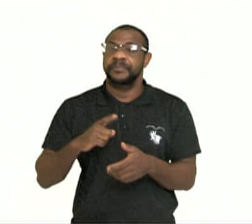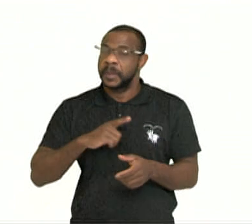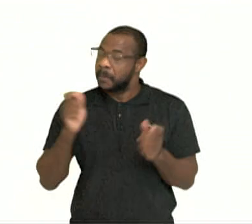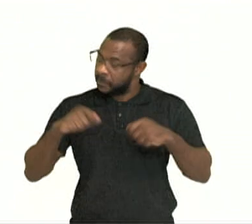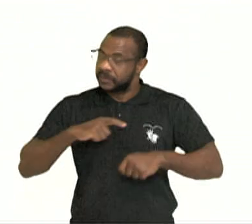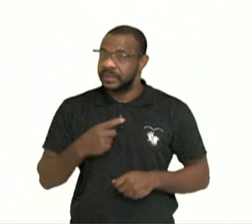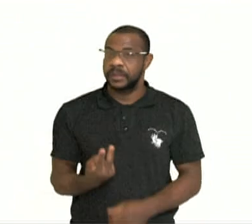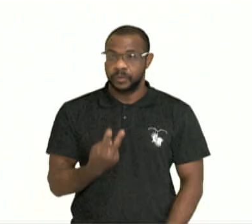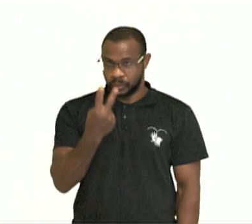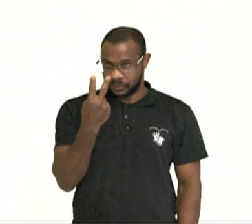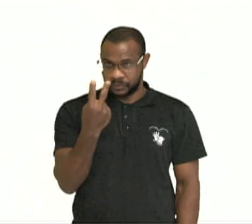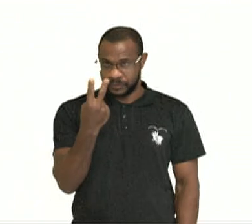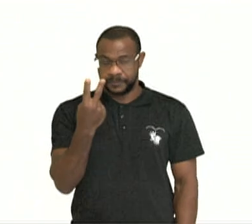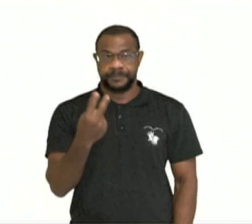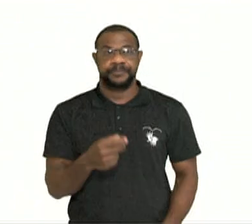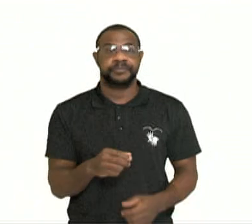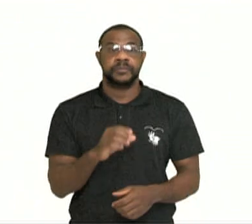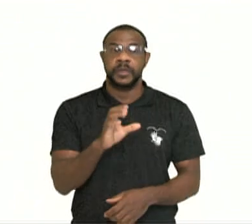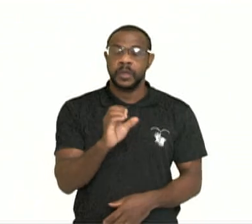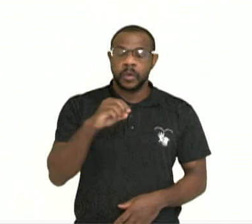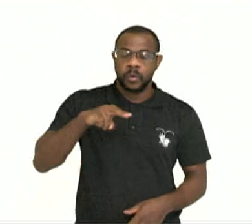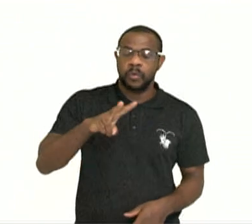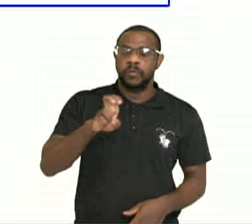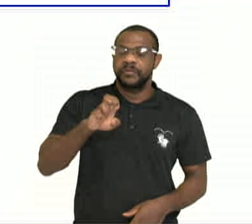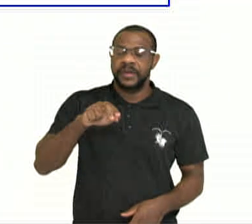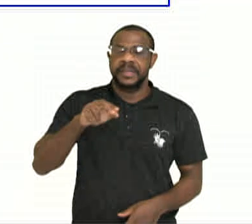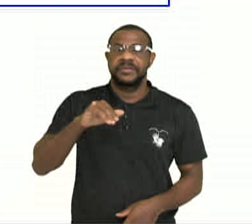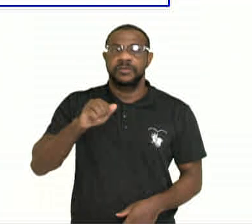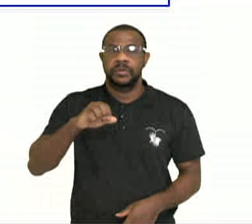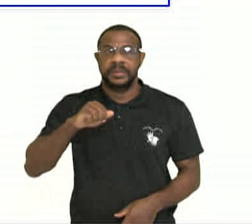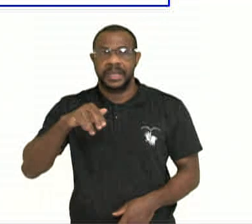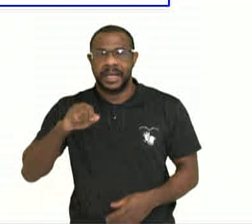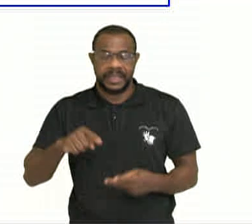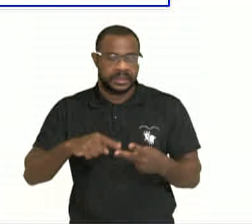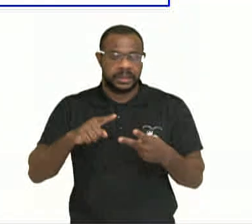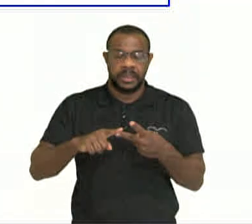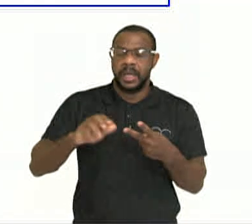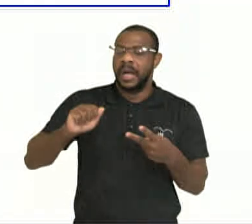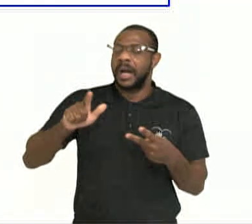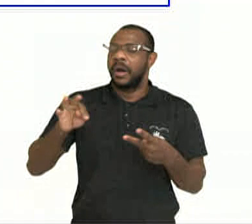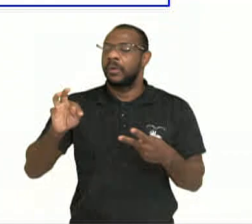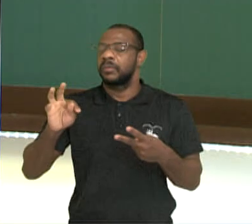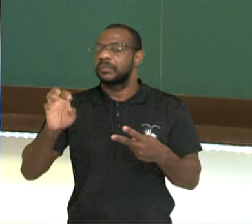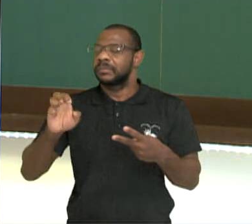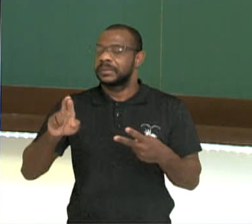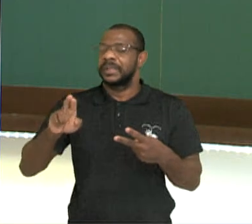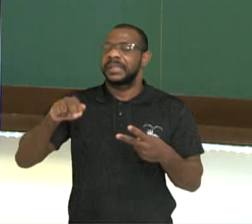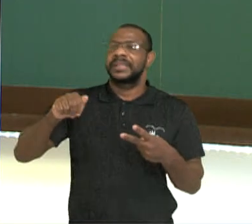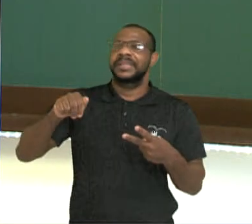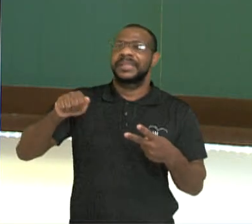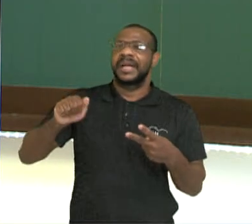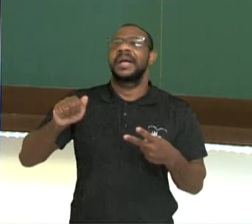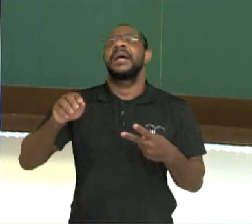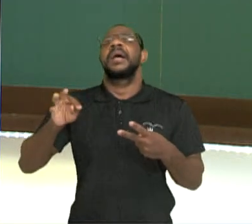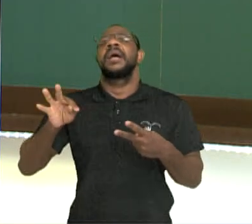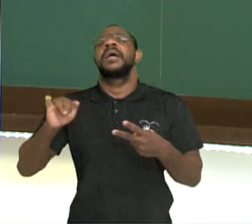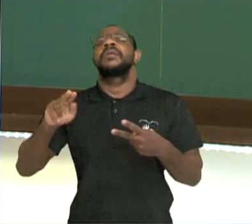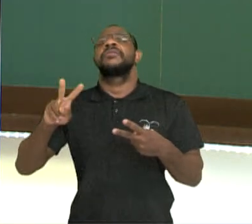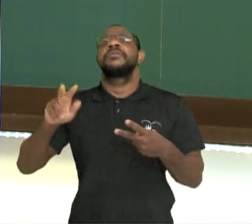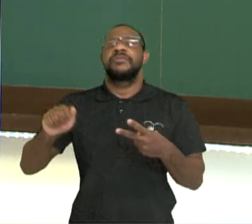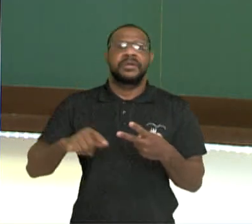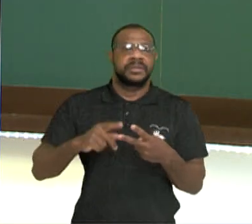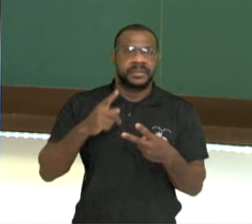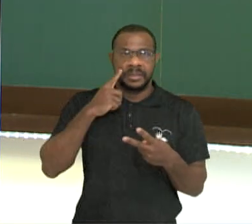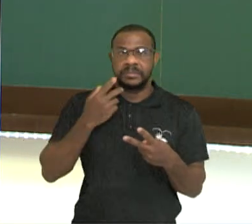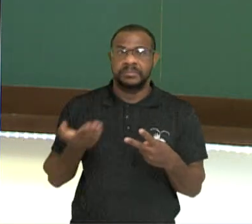ser classificadas em convencionais ou alternativas. Quando a gente está falando em fonte de